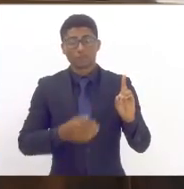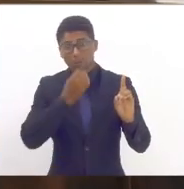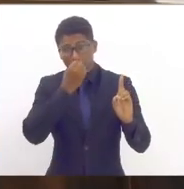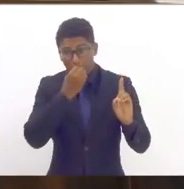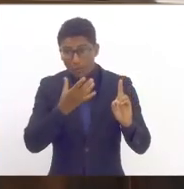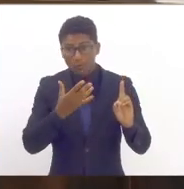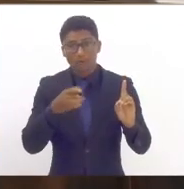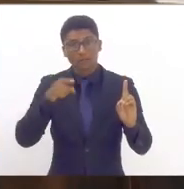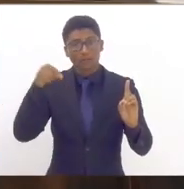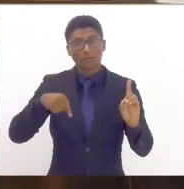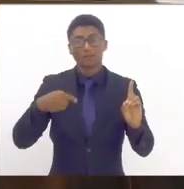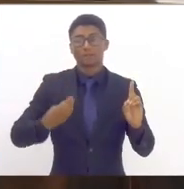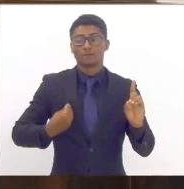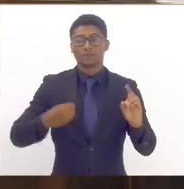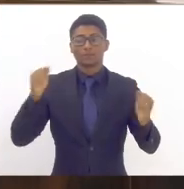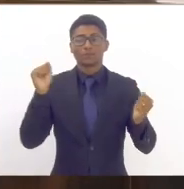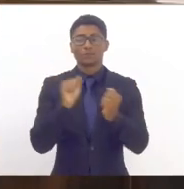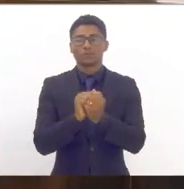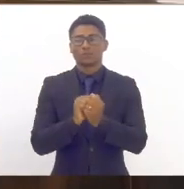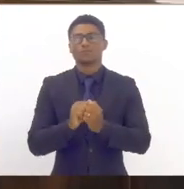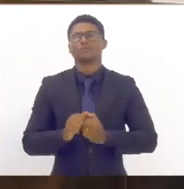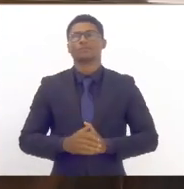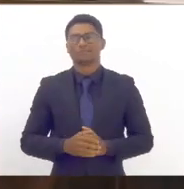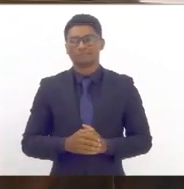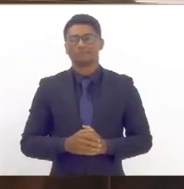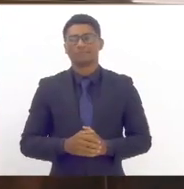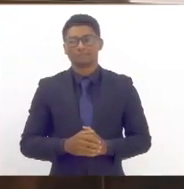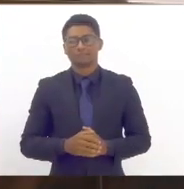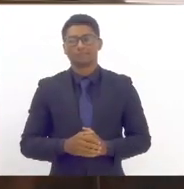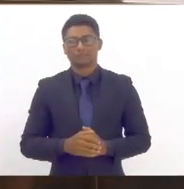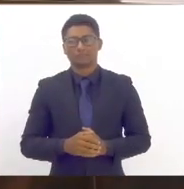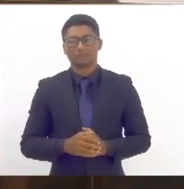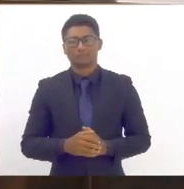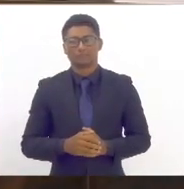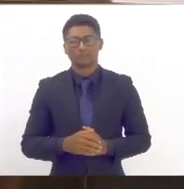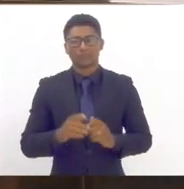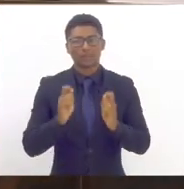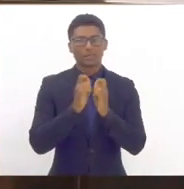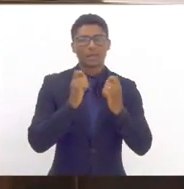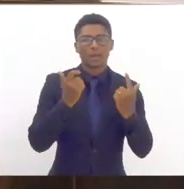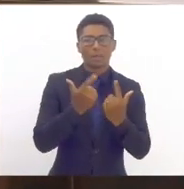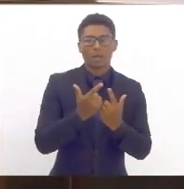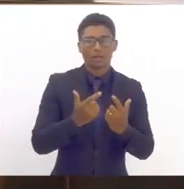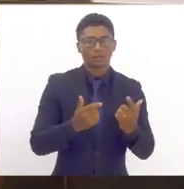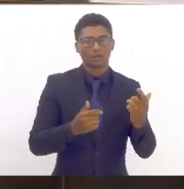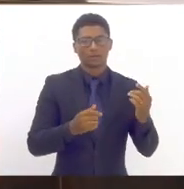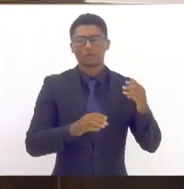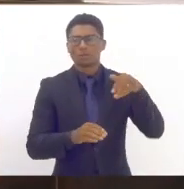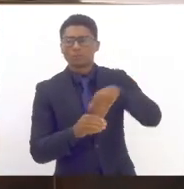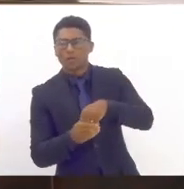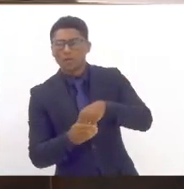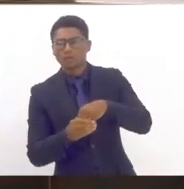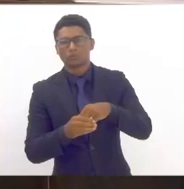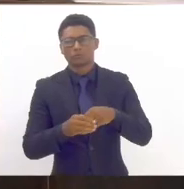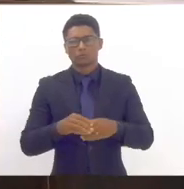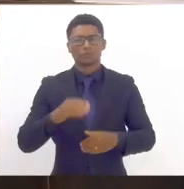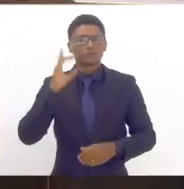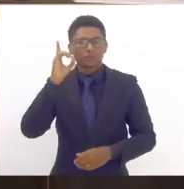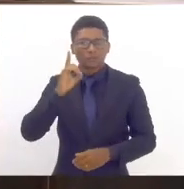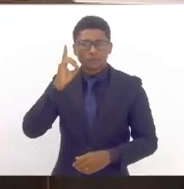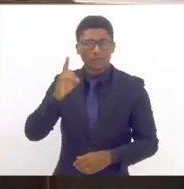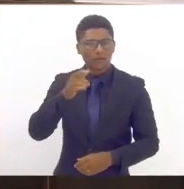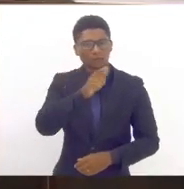possa estar aqui conosco, entrando nas repartições da Assembleia, questionando os parlamentares no